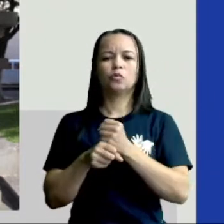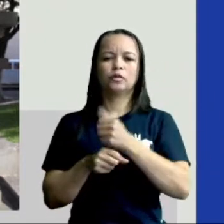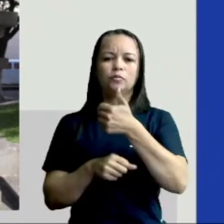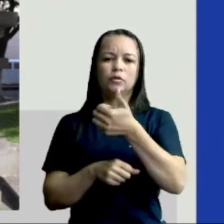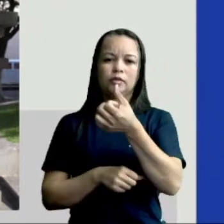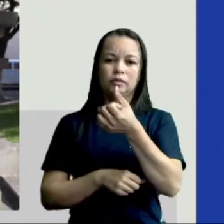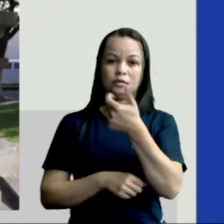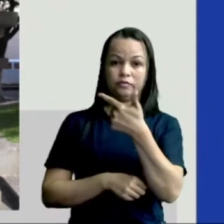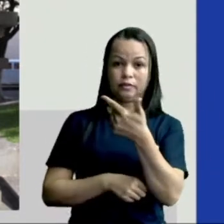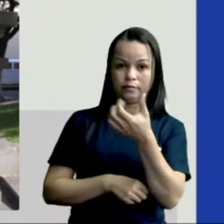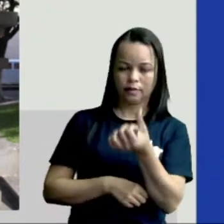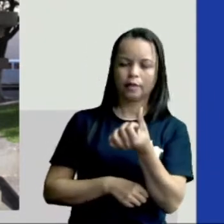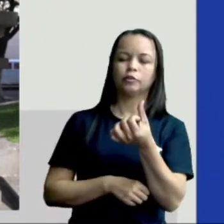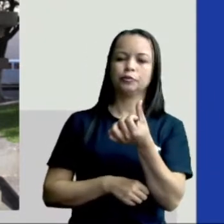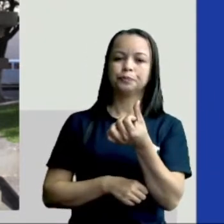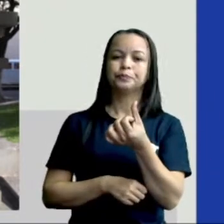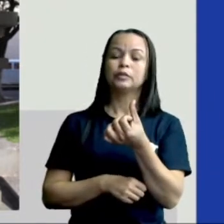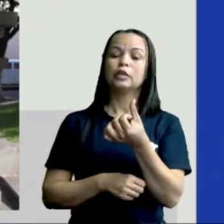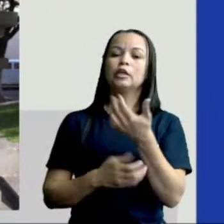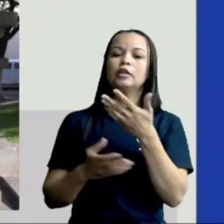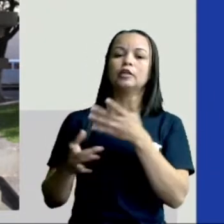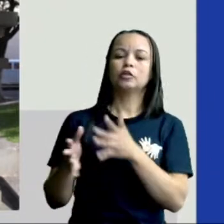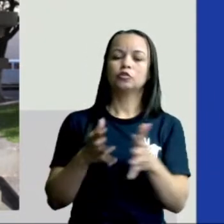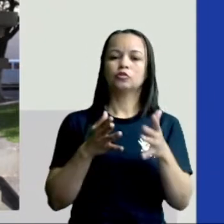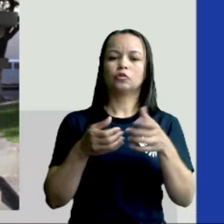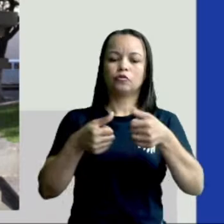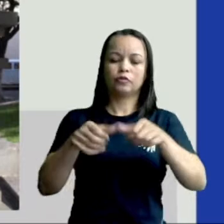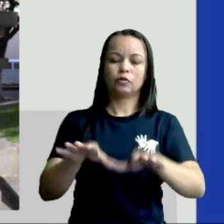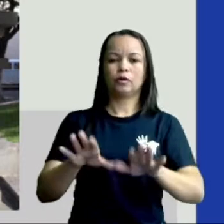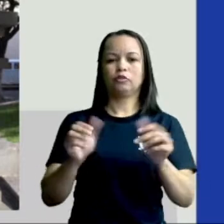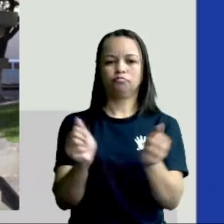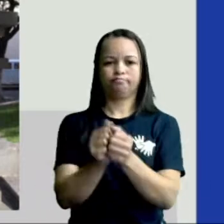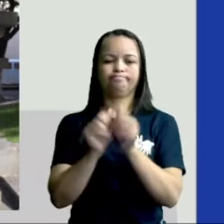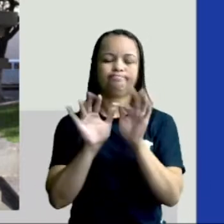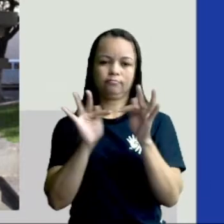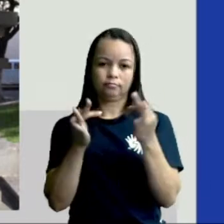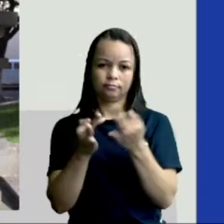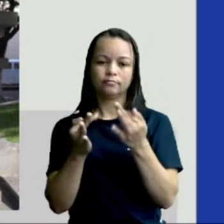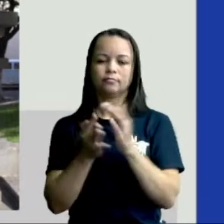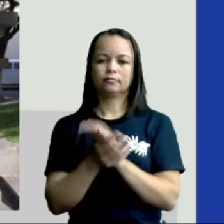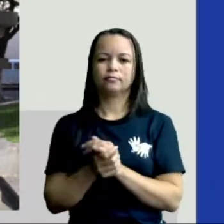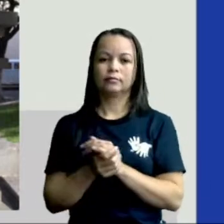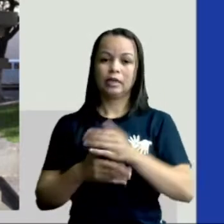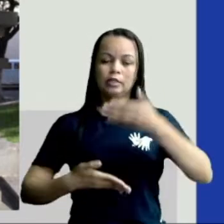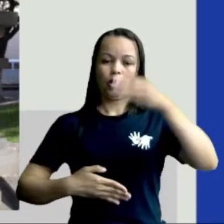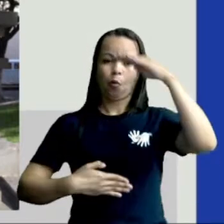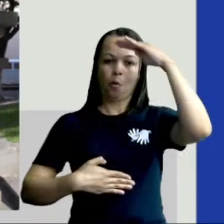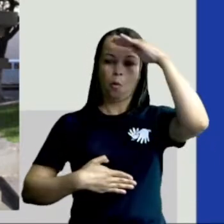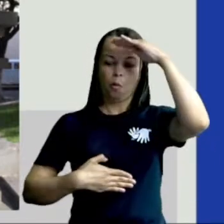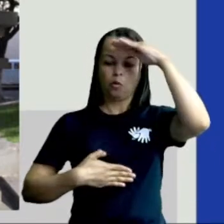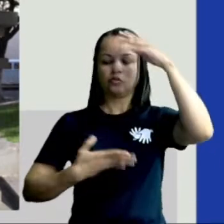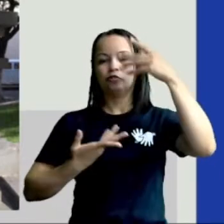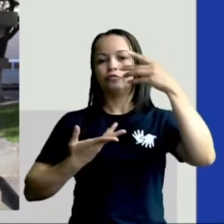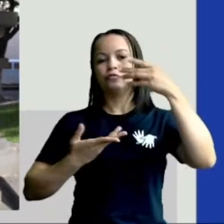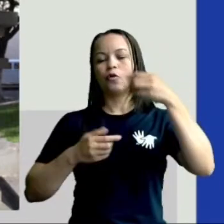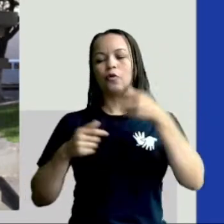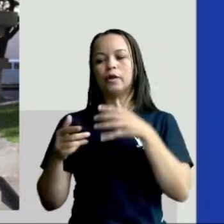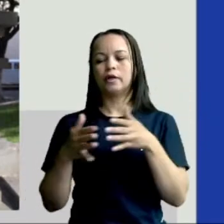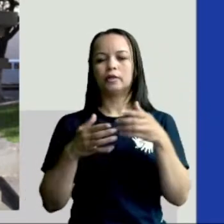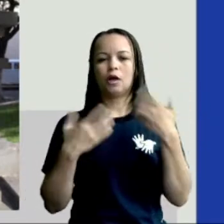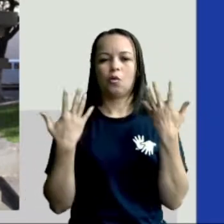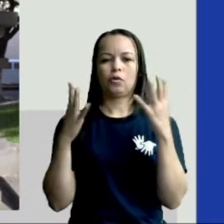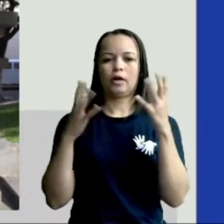1626, e fixou residência com seus parentes. Tá vendo? O busto foi inaugurado em 1926,